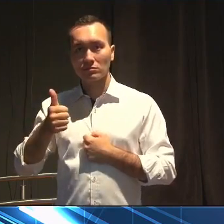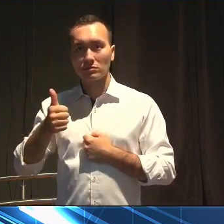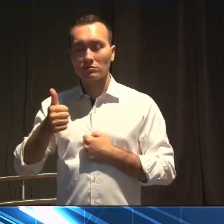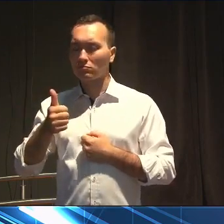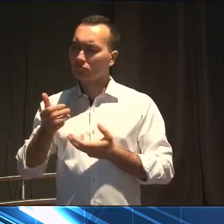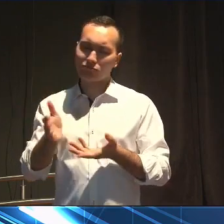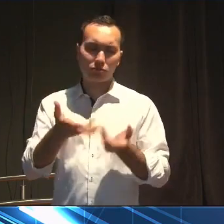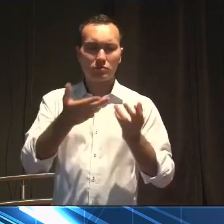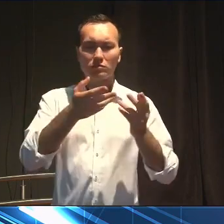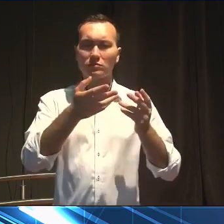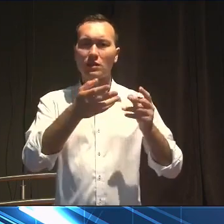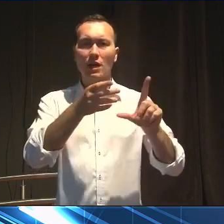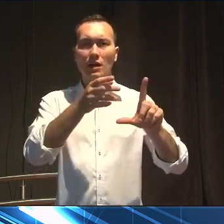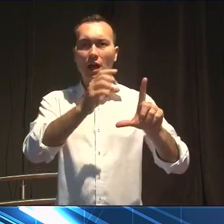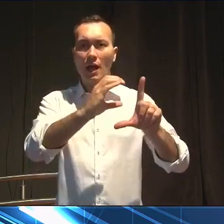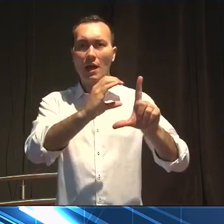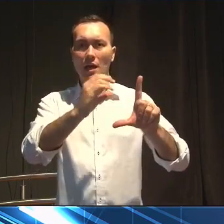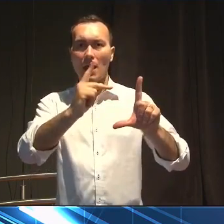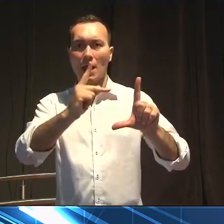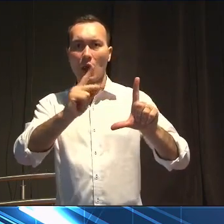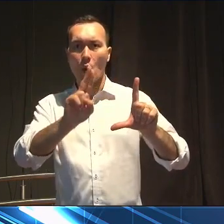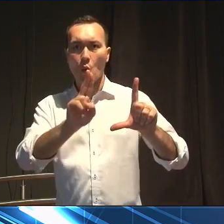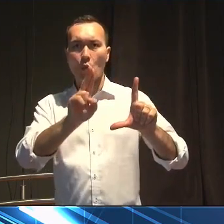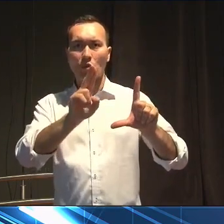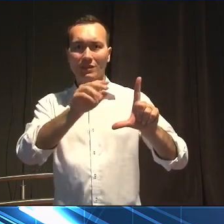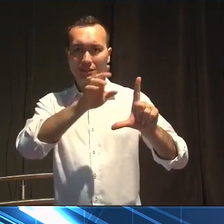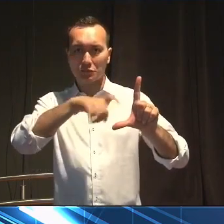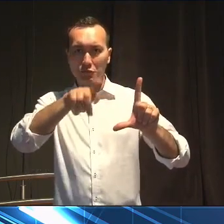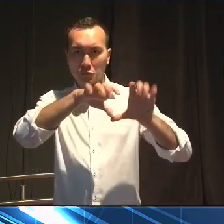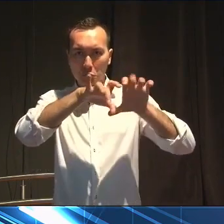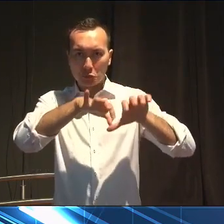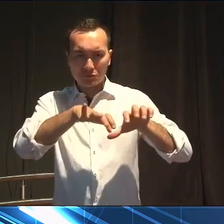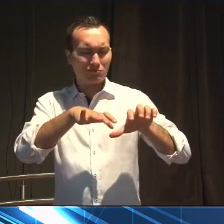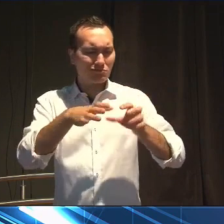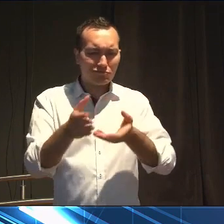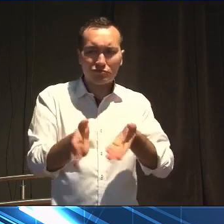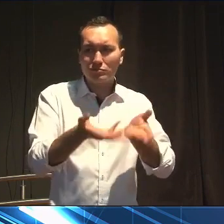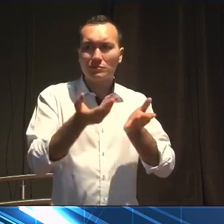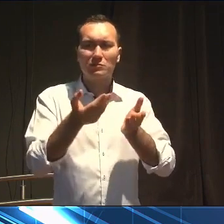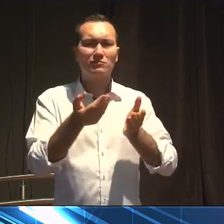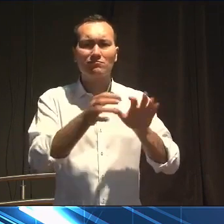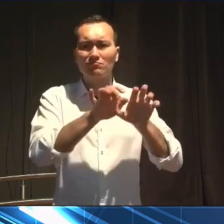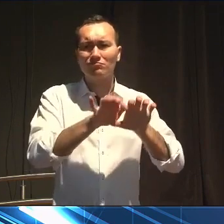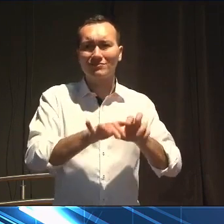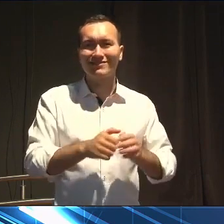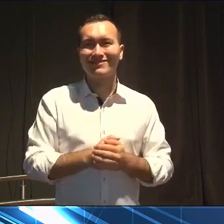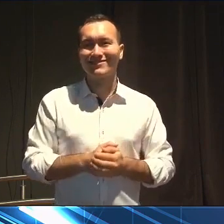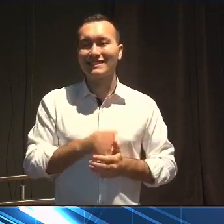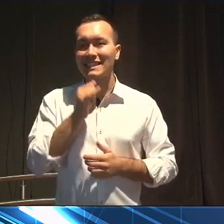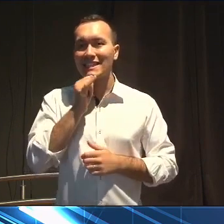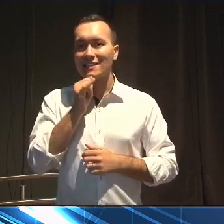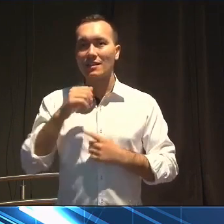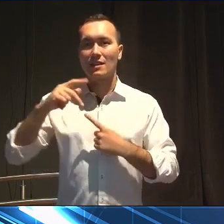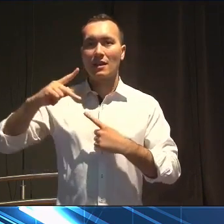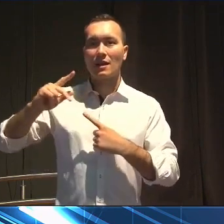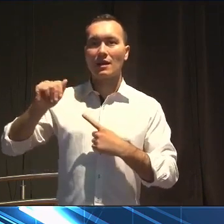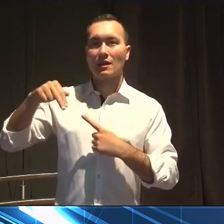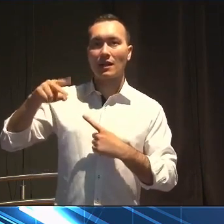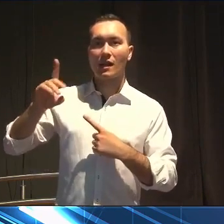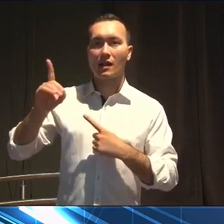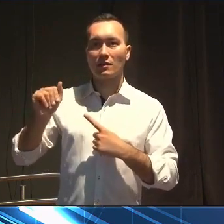quentinha, utilizando o que ele já aprendeu, tá. Um exemplo aí para a galera que trabalha com machine learning, né, Pandas,